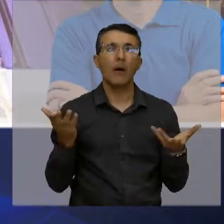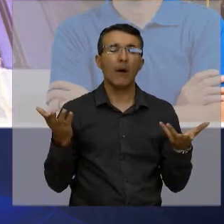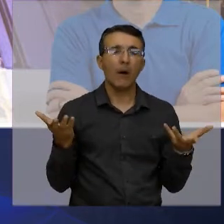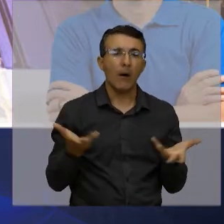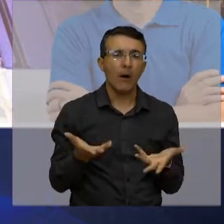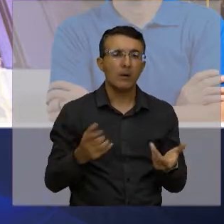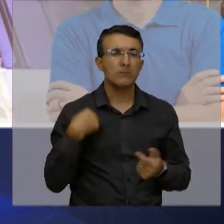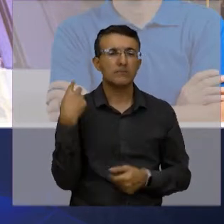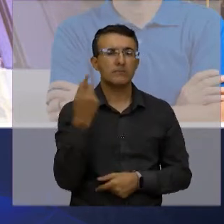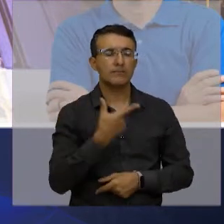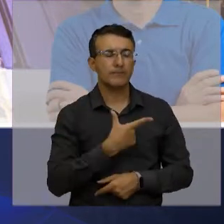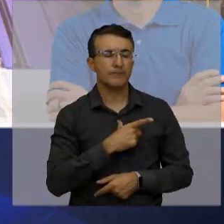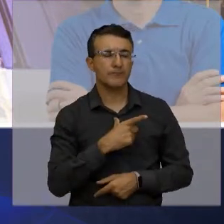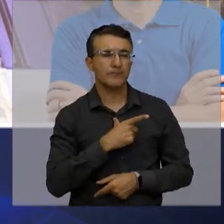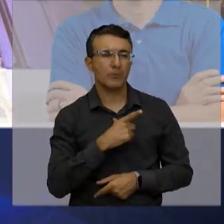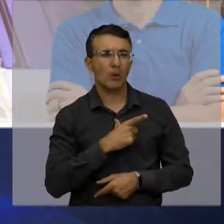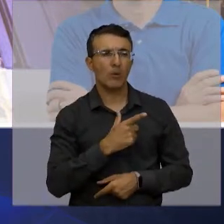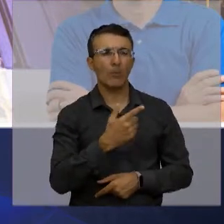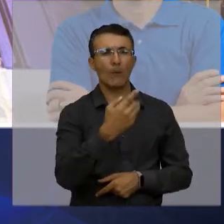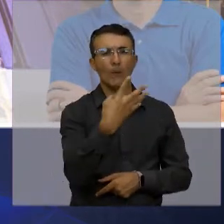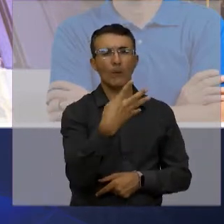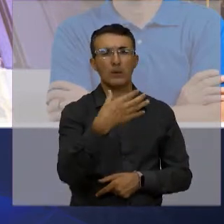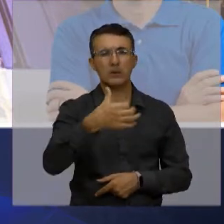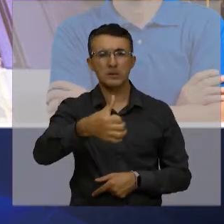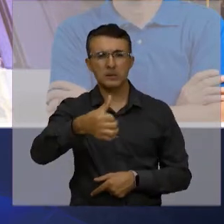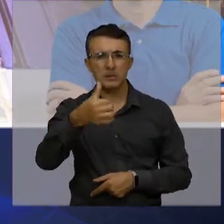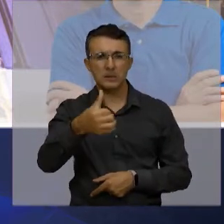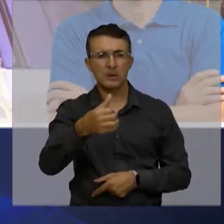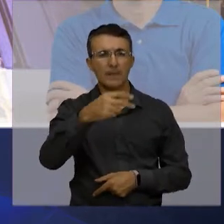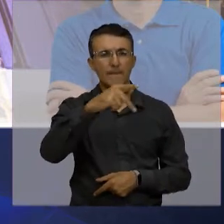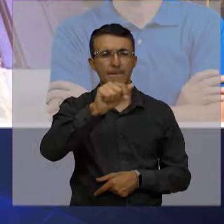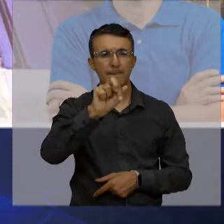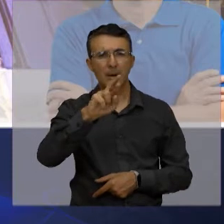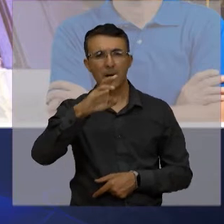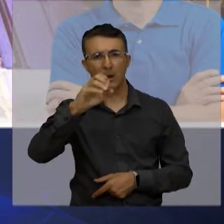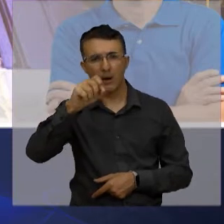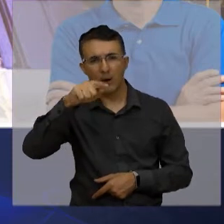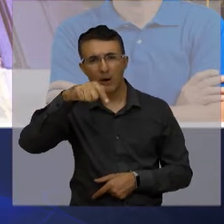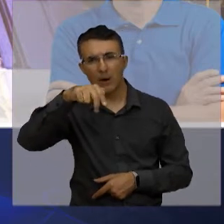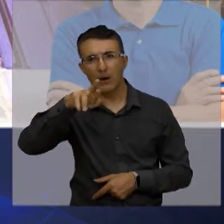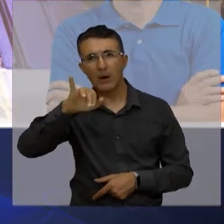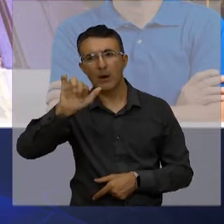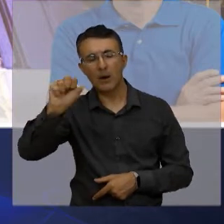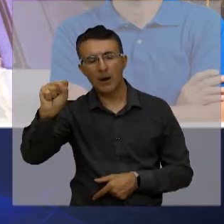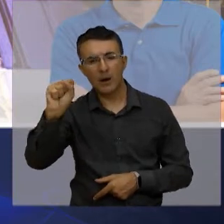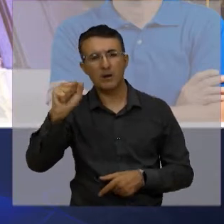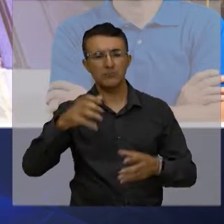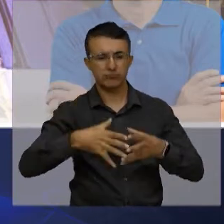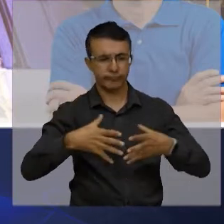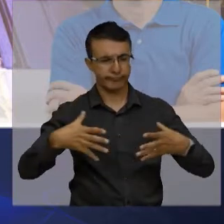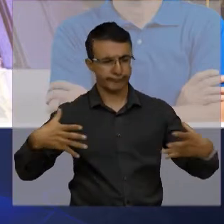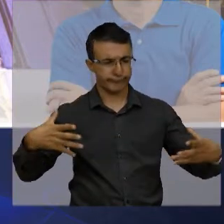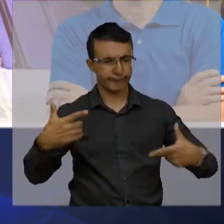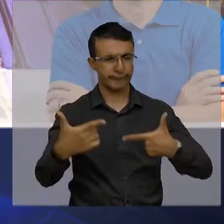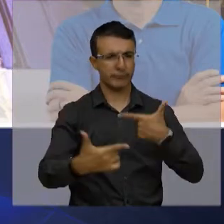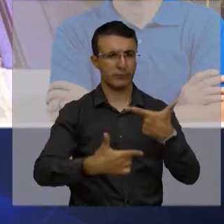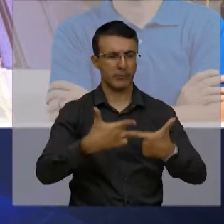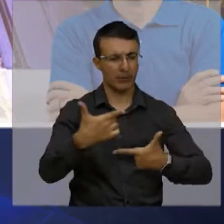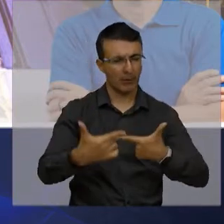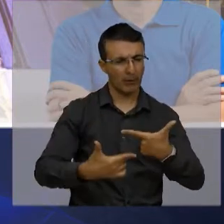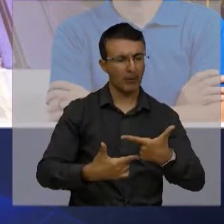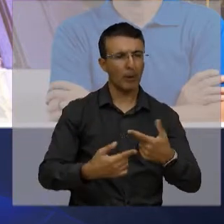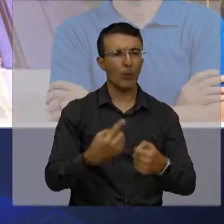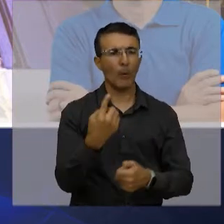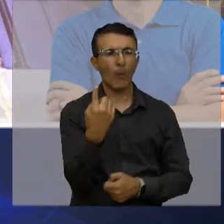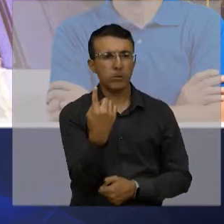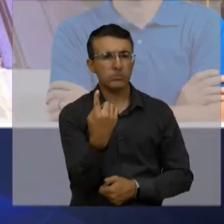46 paróquias na Diocese, paróquias grandes, de um trabalho muito singular, cada